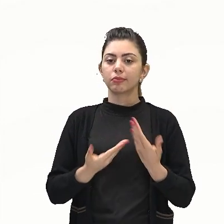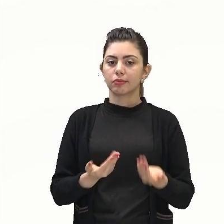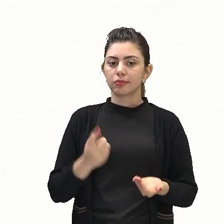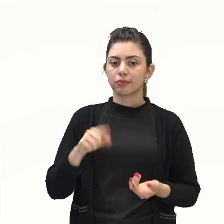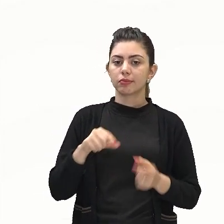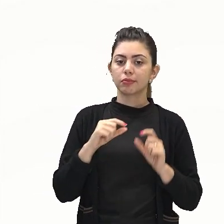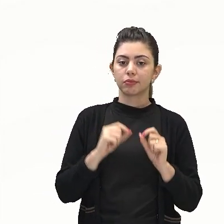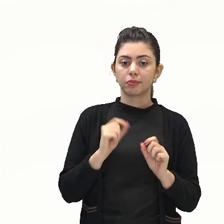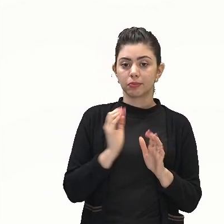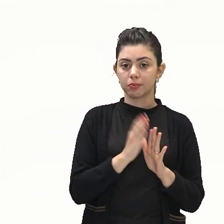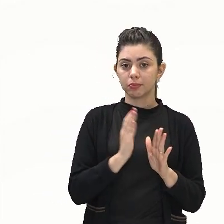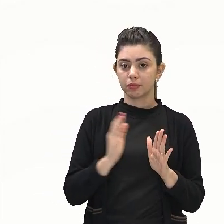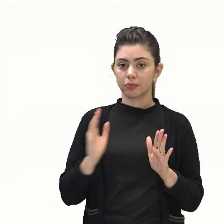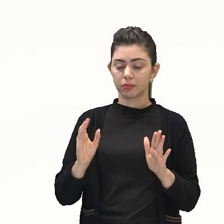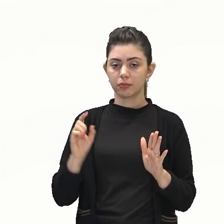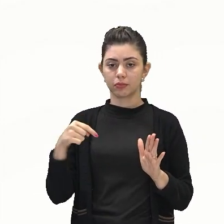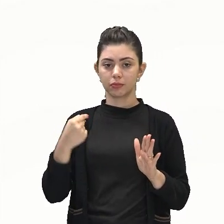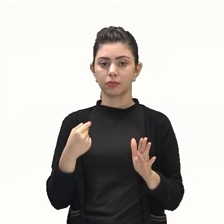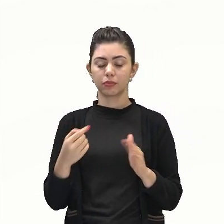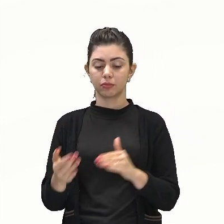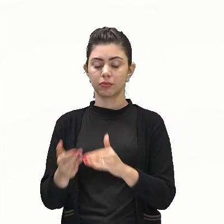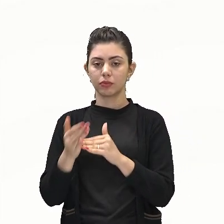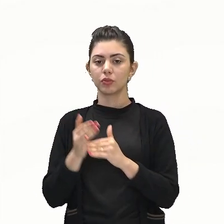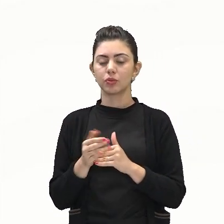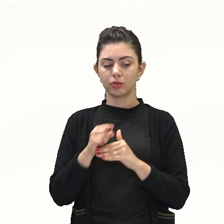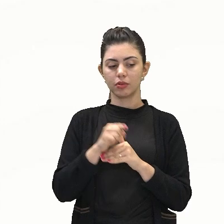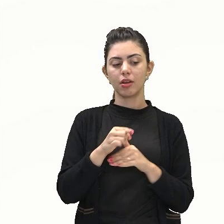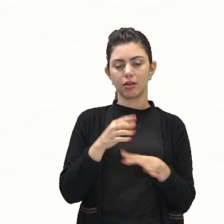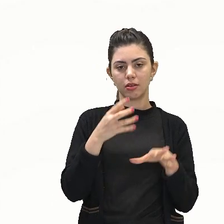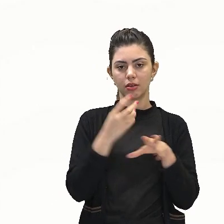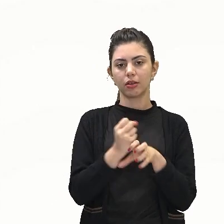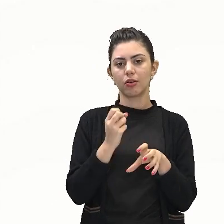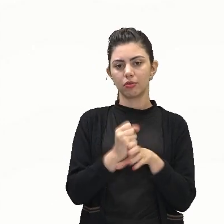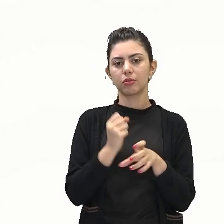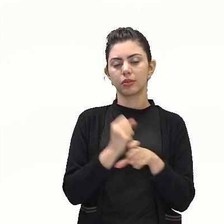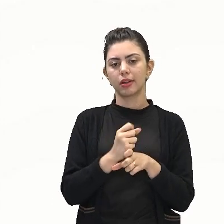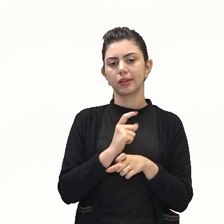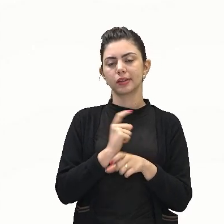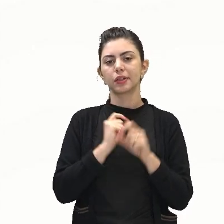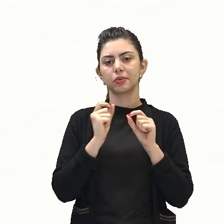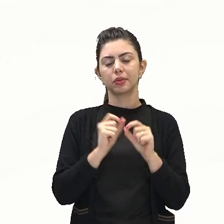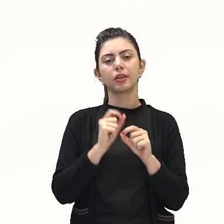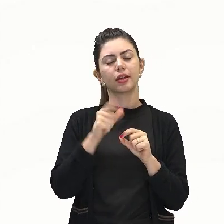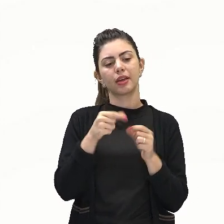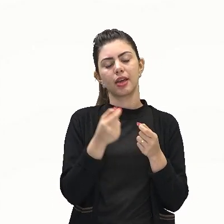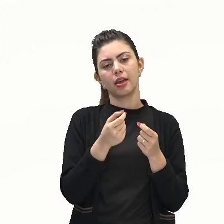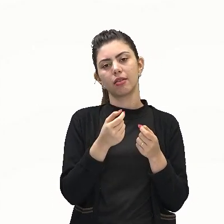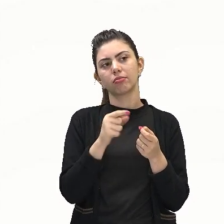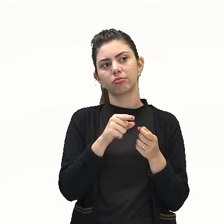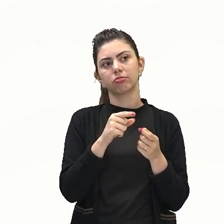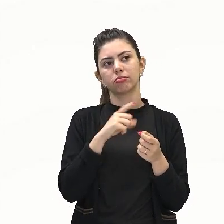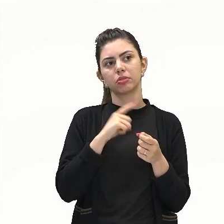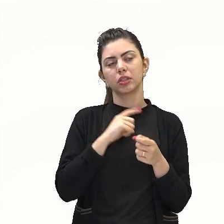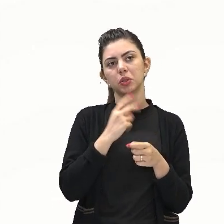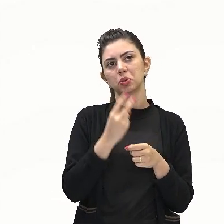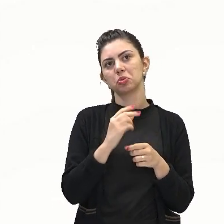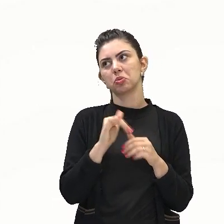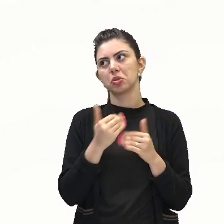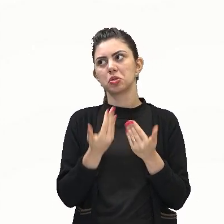que ajude a gente a resolver esses sistemas que são maiores, sistemas que possuem ali, né, 2,